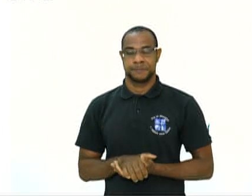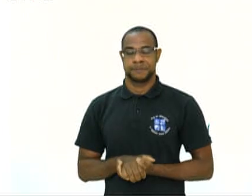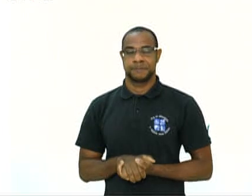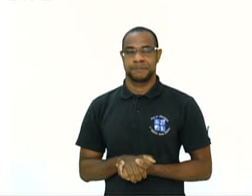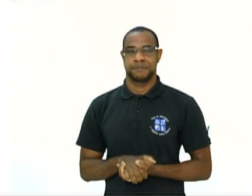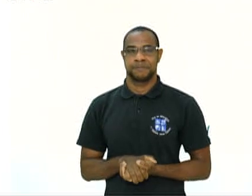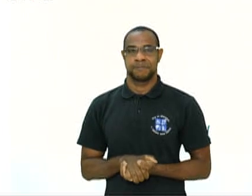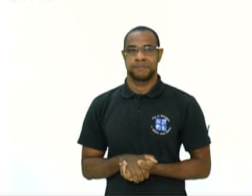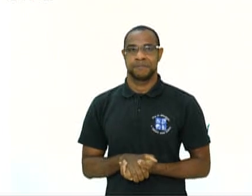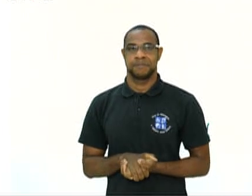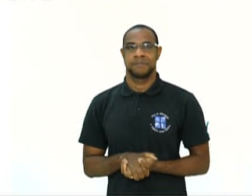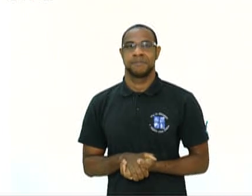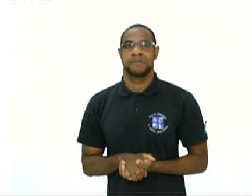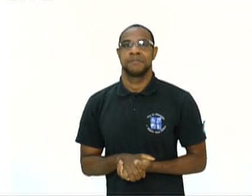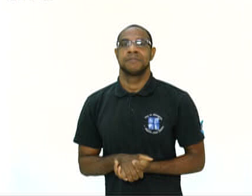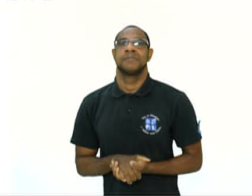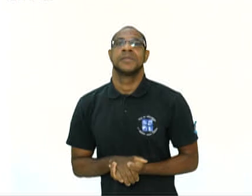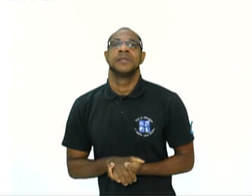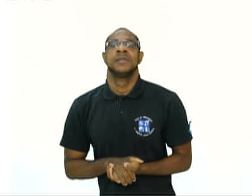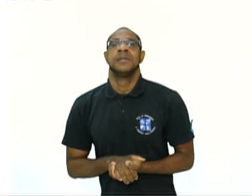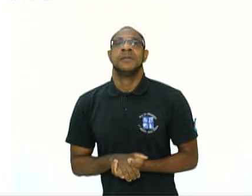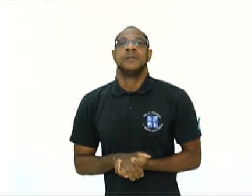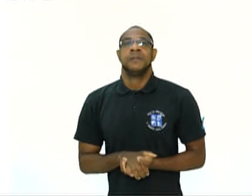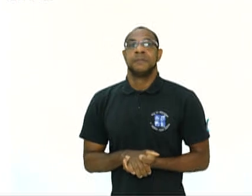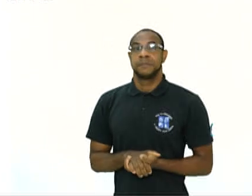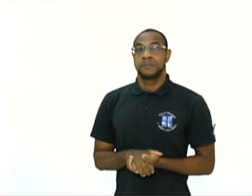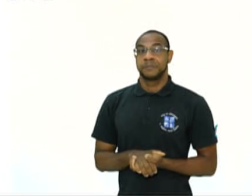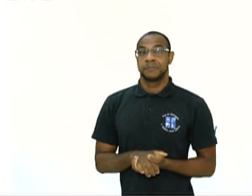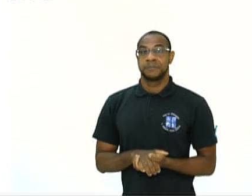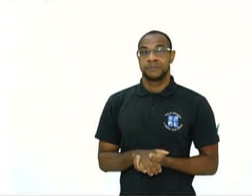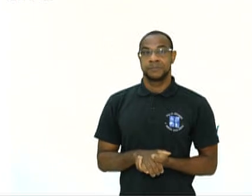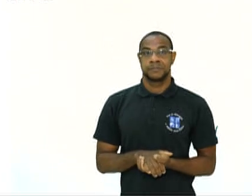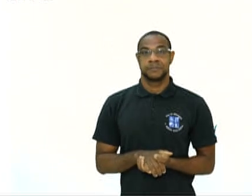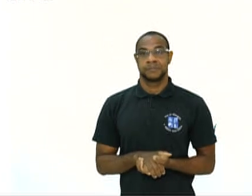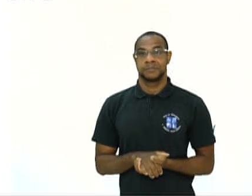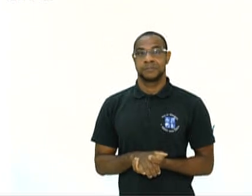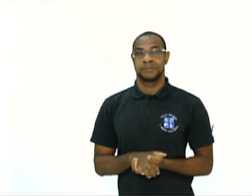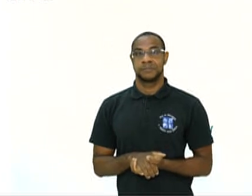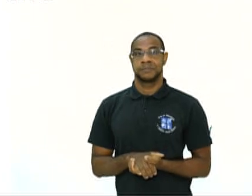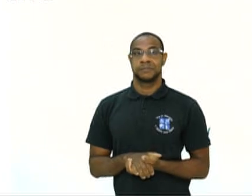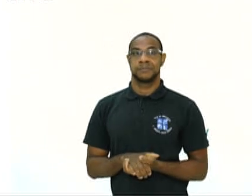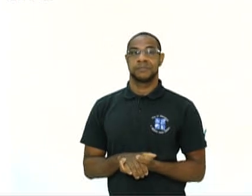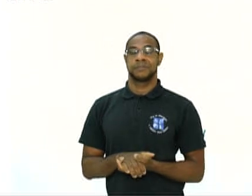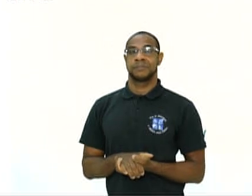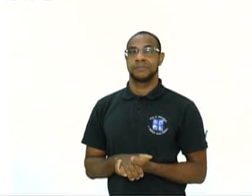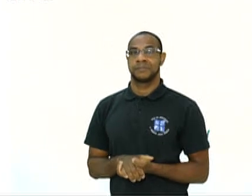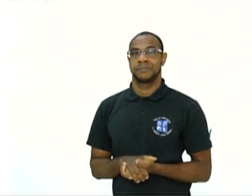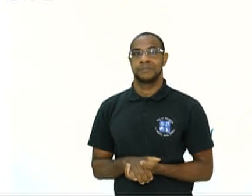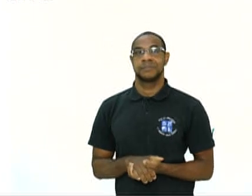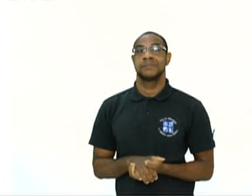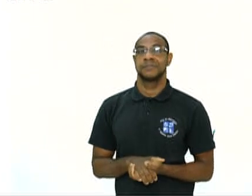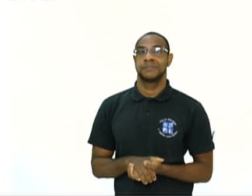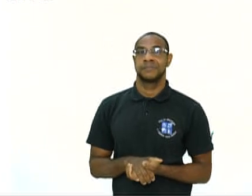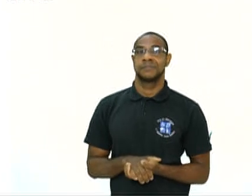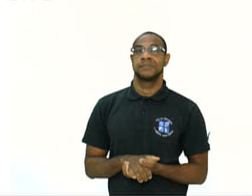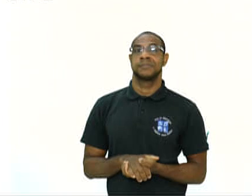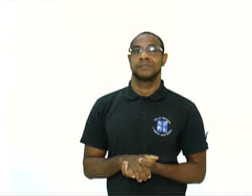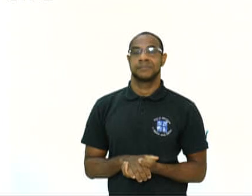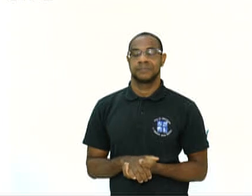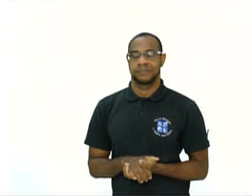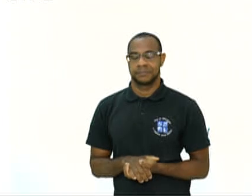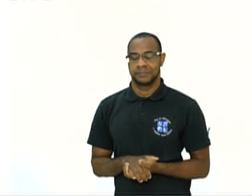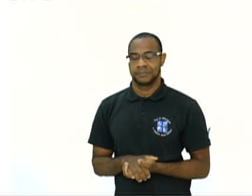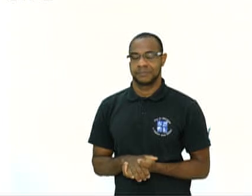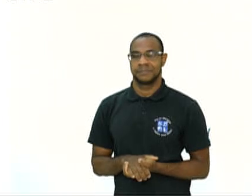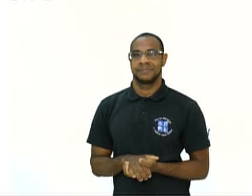to perform at the Teatro Municipal do Rio. She died in Copacabana, Rio de Janeiro, in July